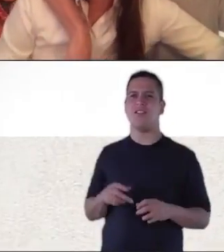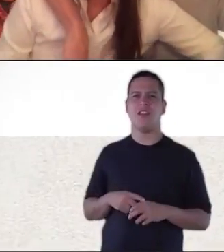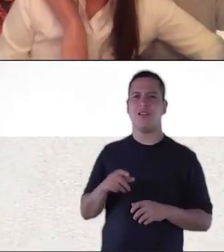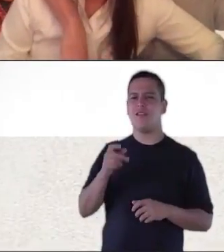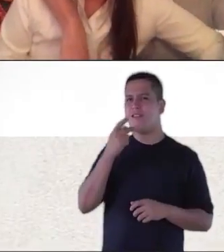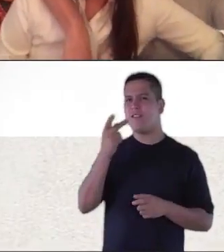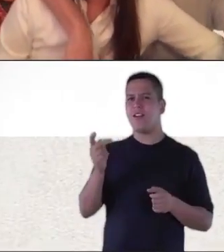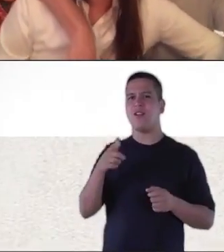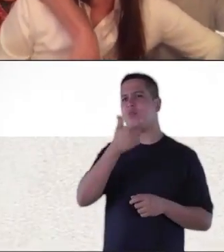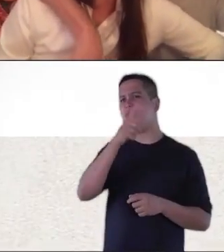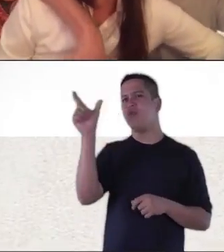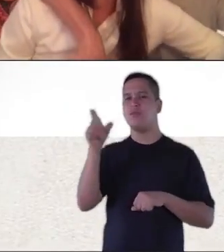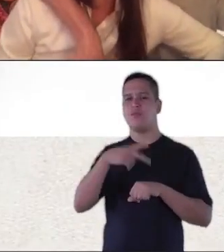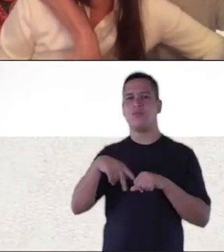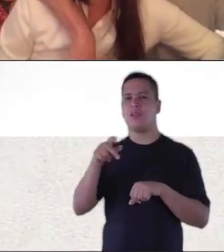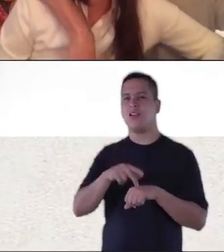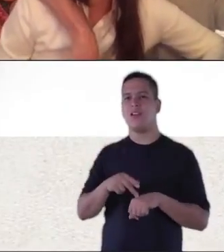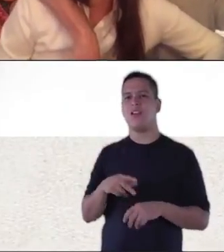grega. Faltou